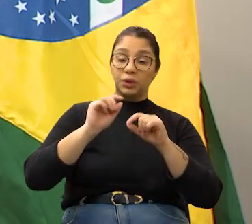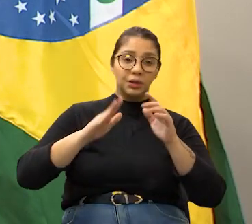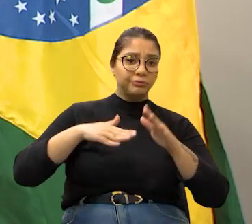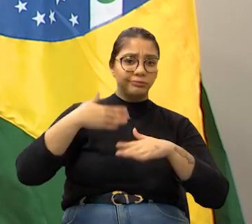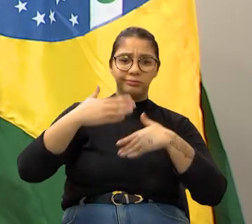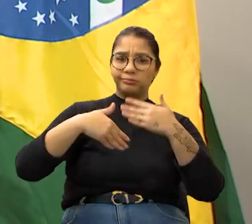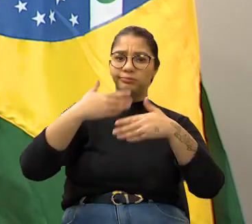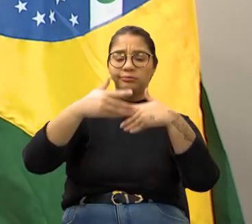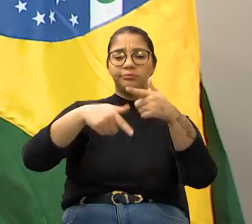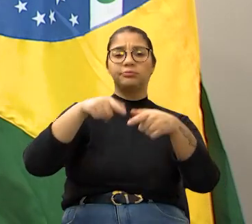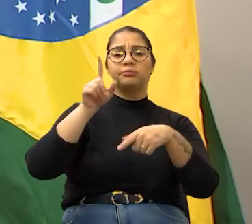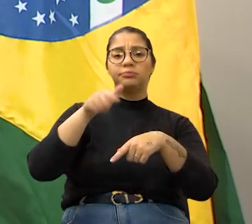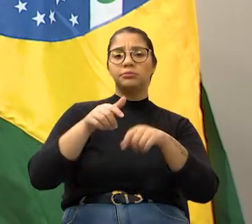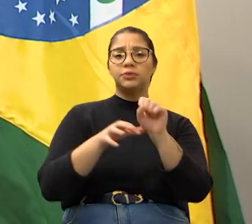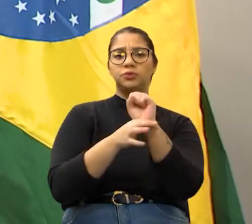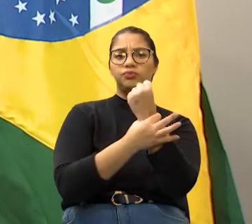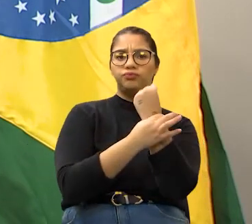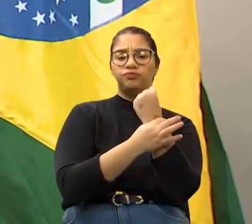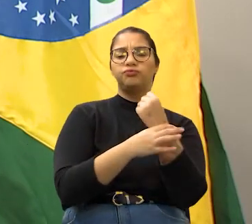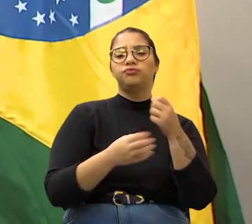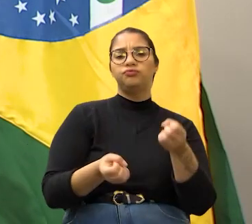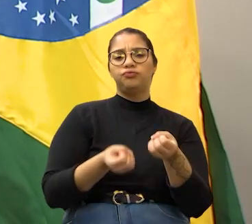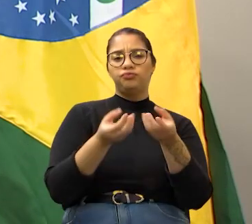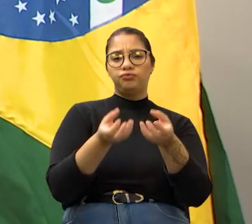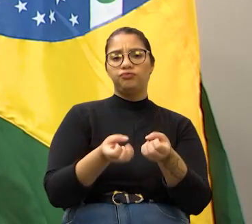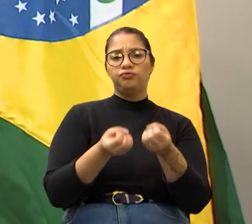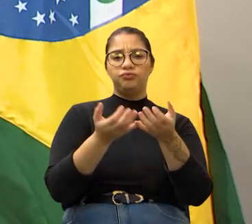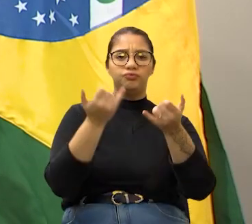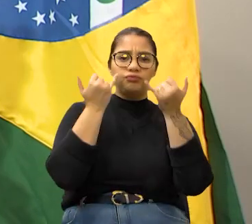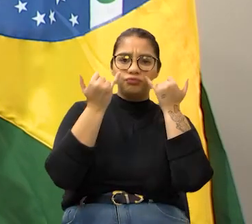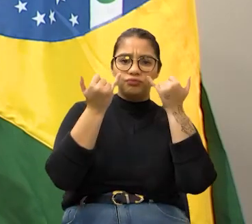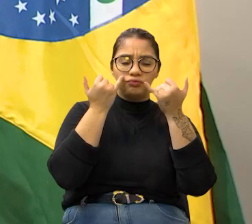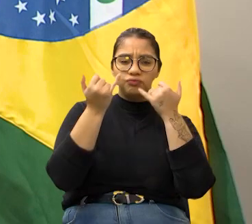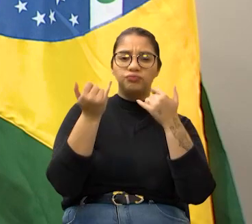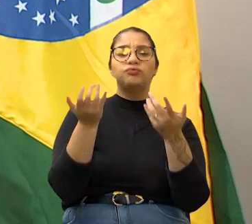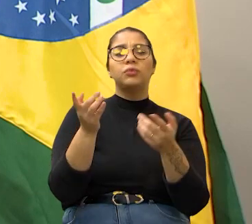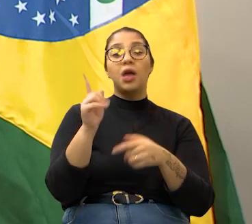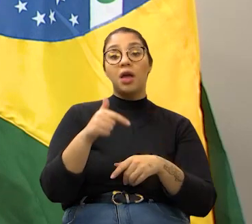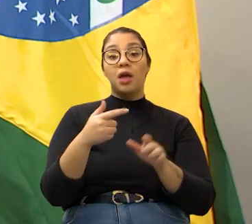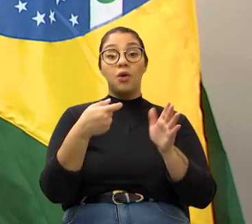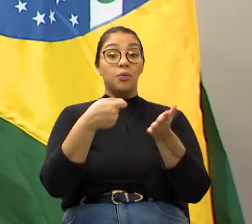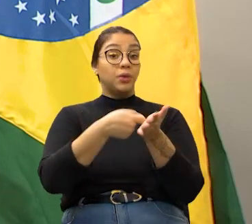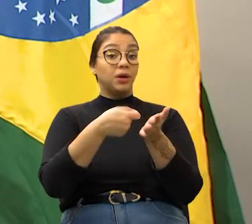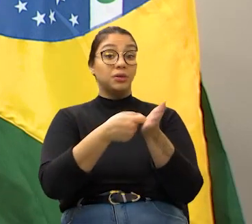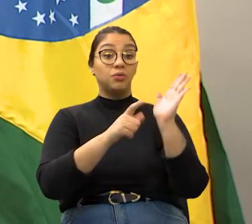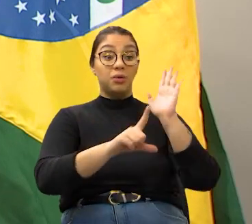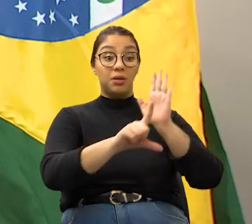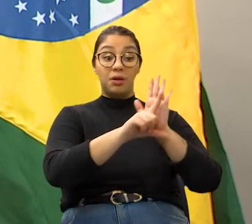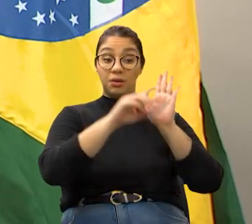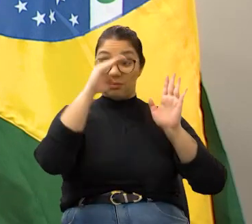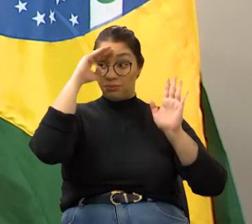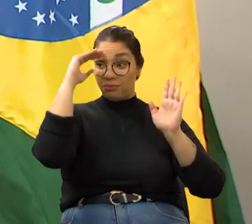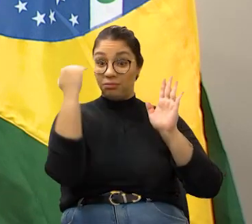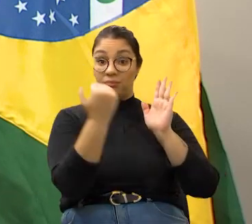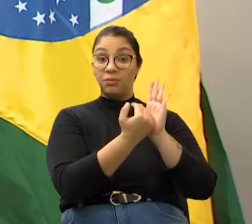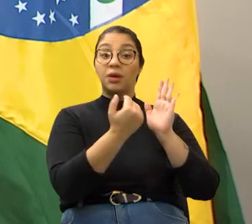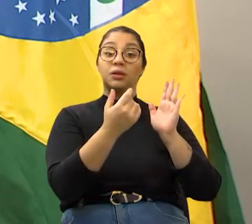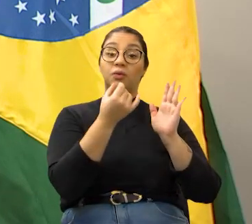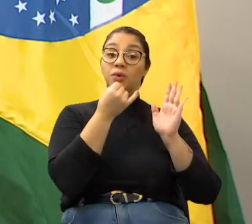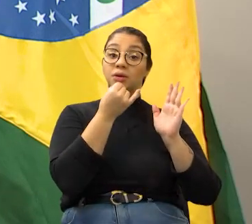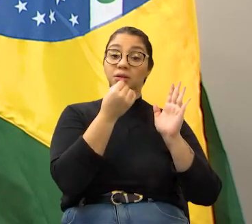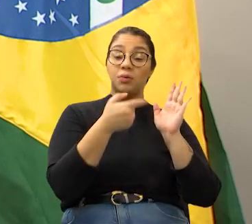de avançar nas ações de proteção de dados, né, que a Câmara manipula. É uma obrigação legal e